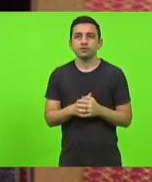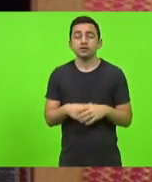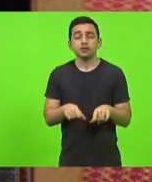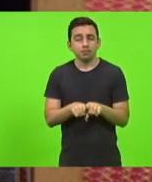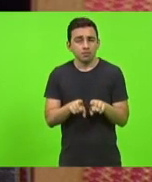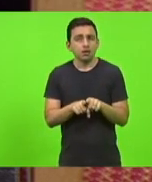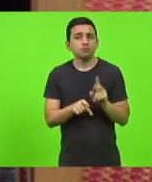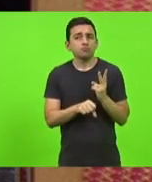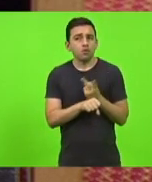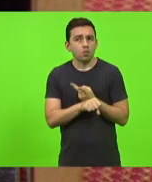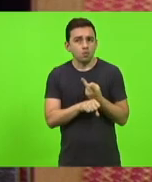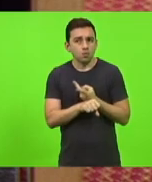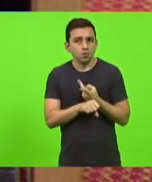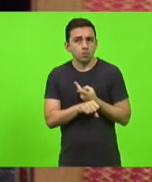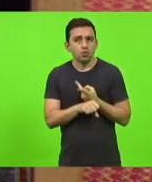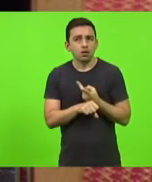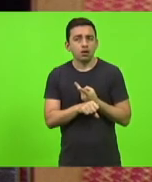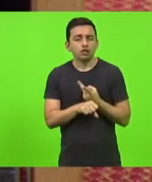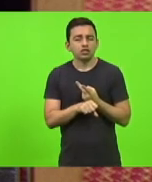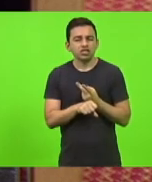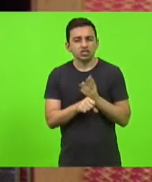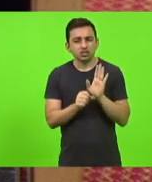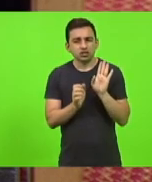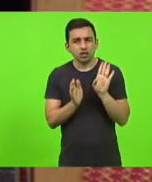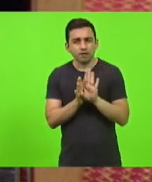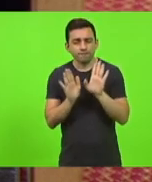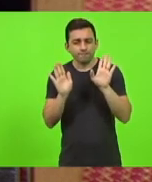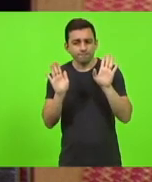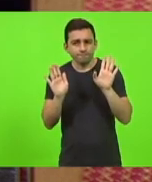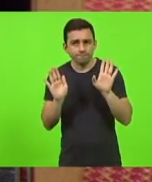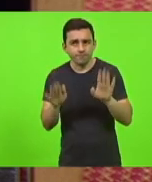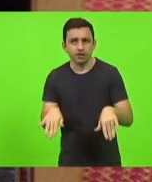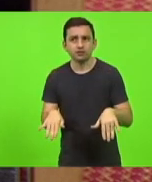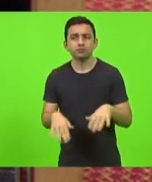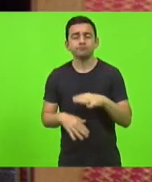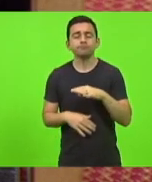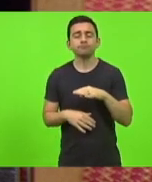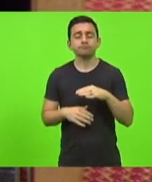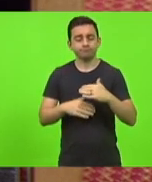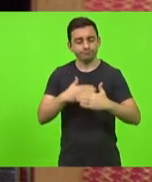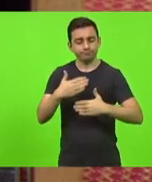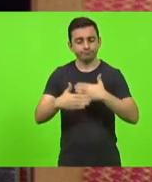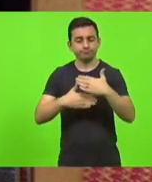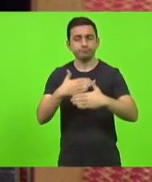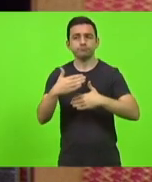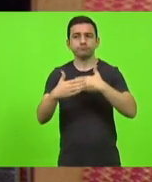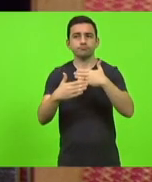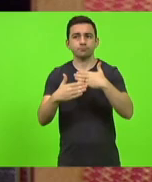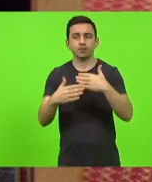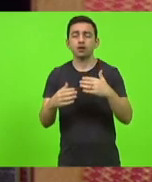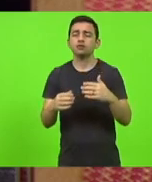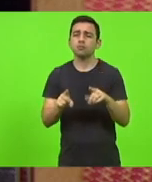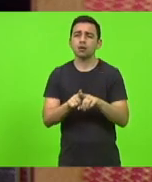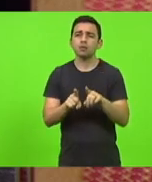buscar chegar ao final de carreira em algum momento. Inclusive, policiais